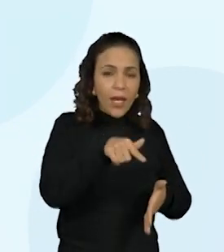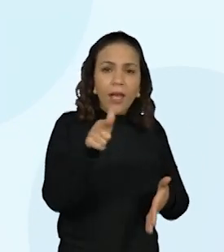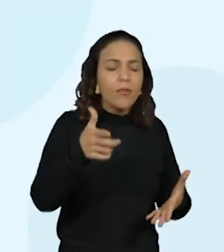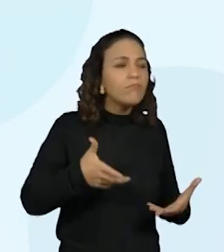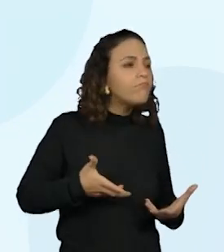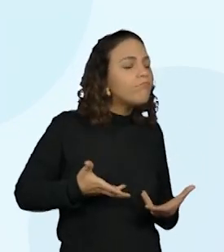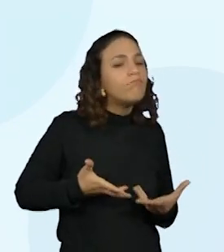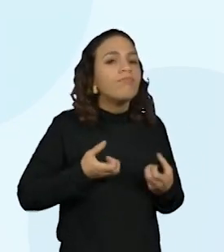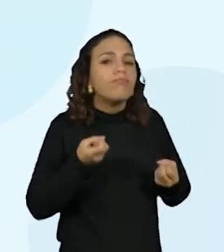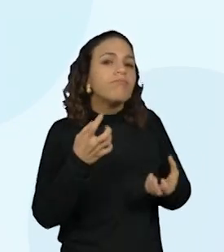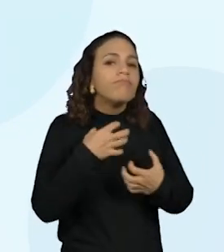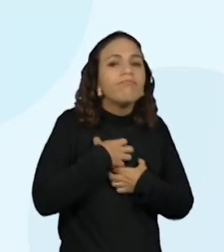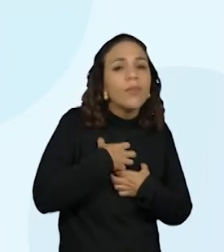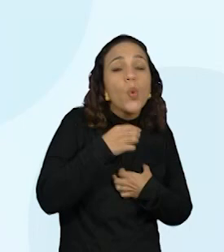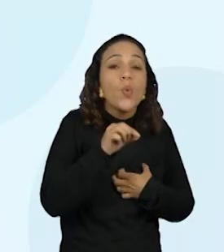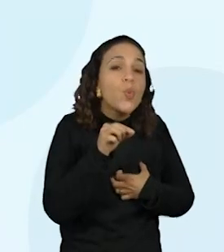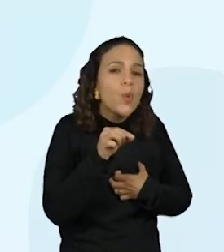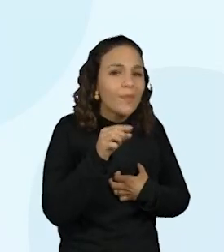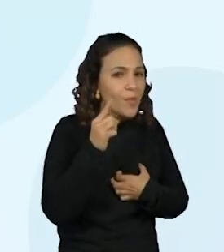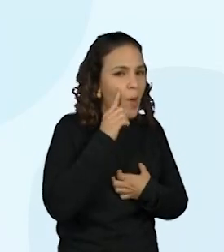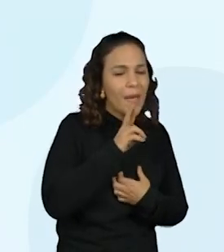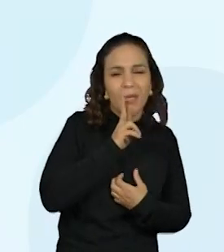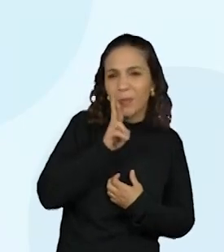Vamos ver o que Gazal responde?